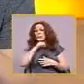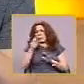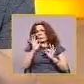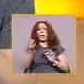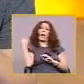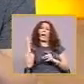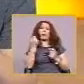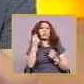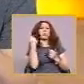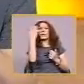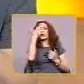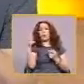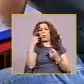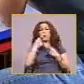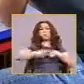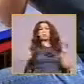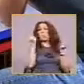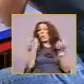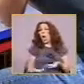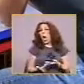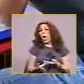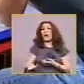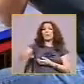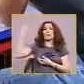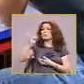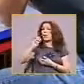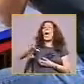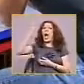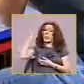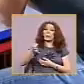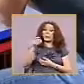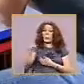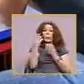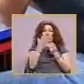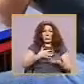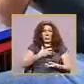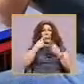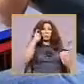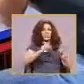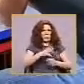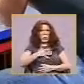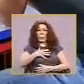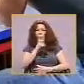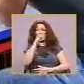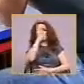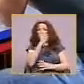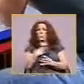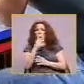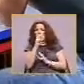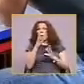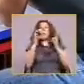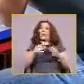assumir publicamente, porque claro, sempre houve, mas é preciso ter também condições para isso, não é? E havia muito medo também dos